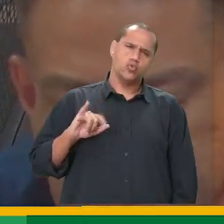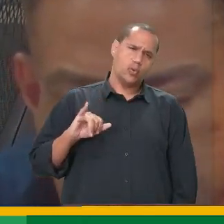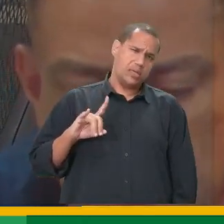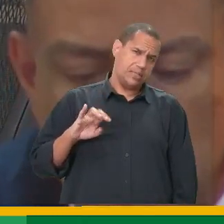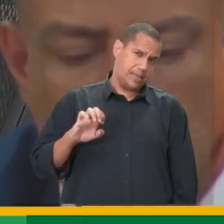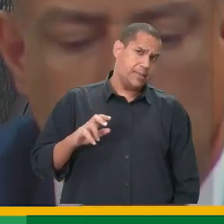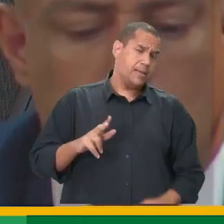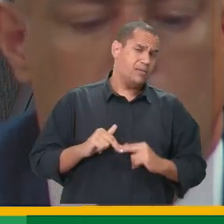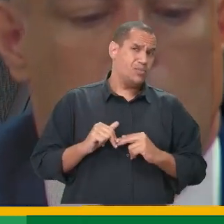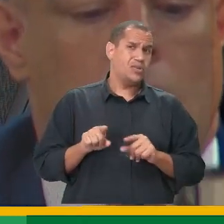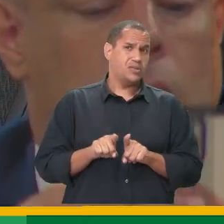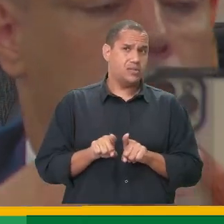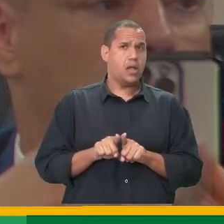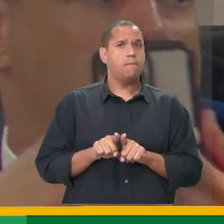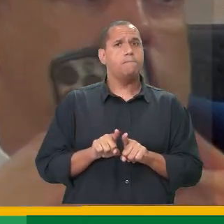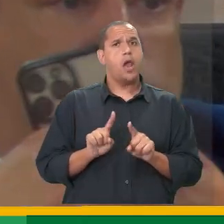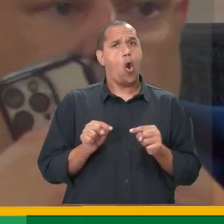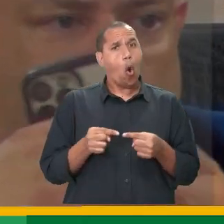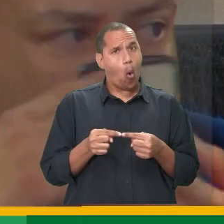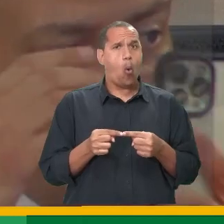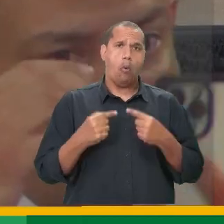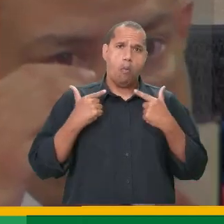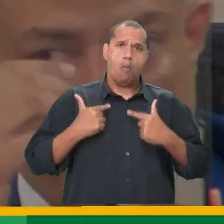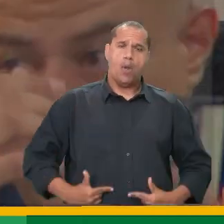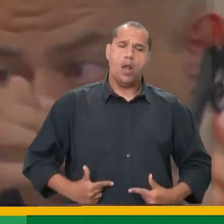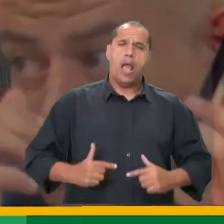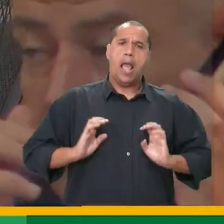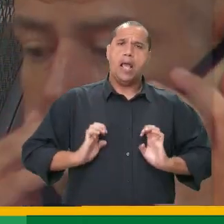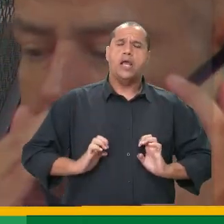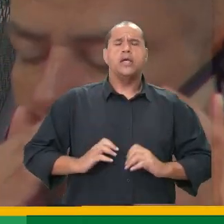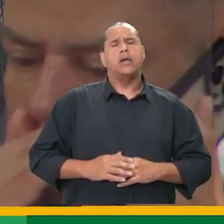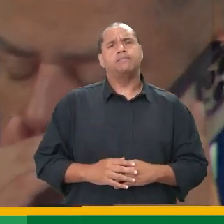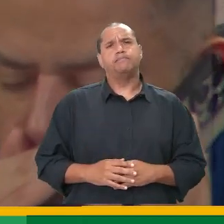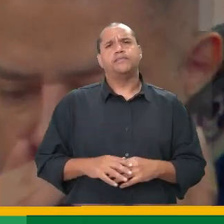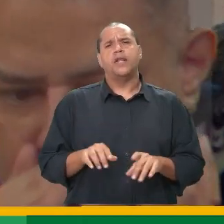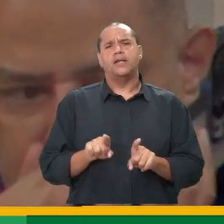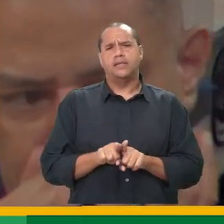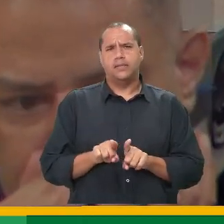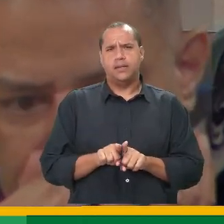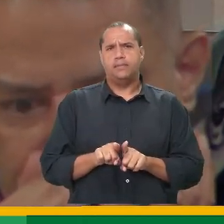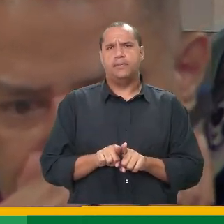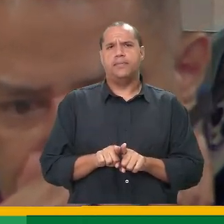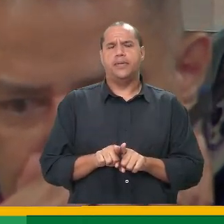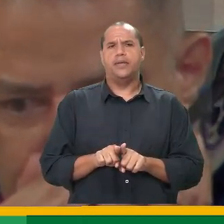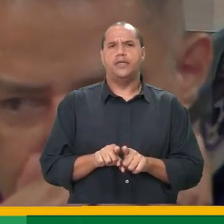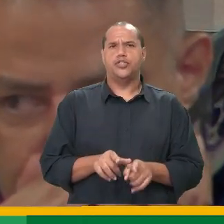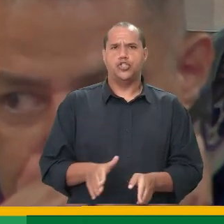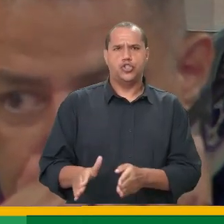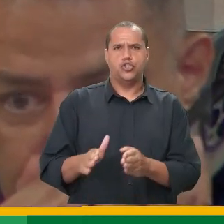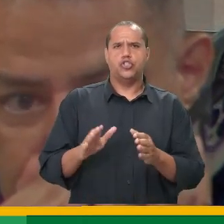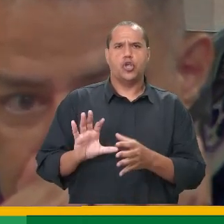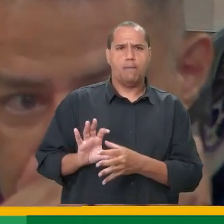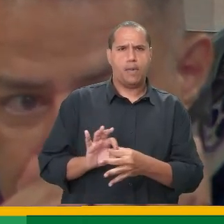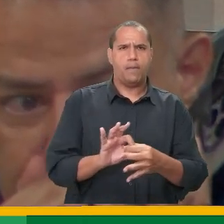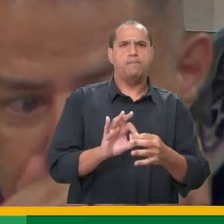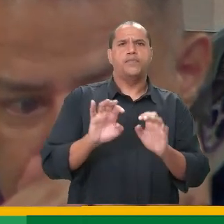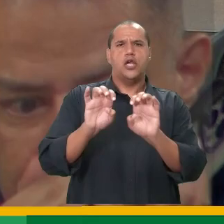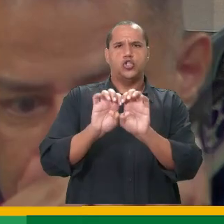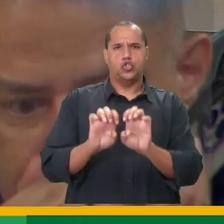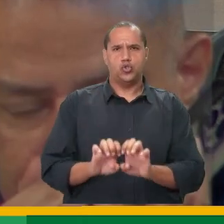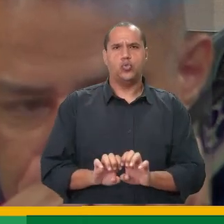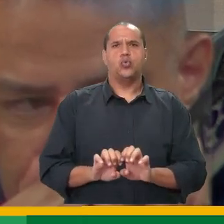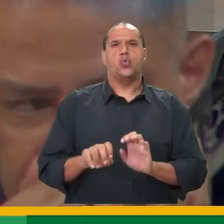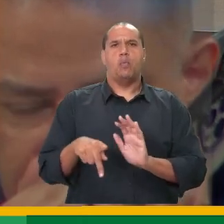o zelo com a impessoalidade e nesse caminho do da questão da estrutura das escolas estaduais e